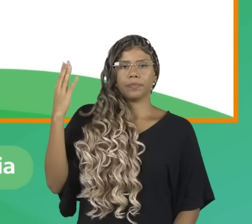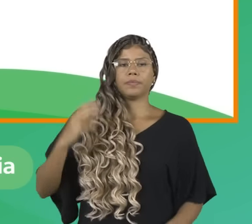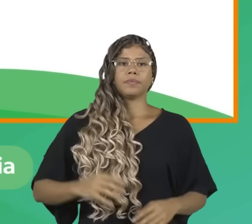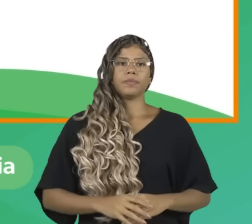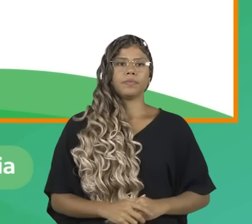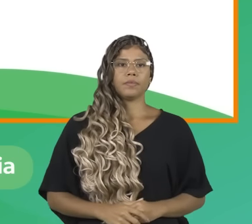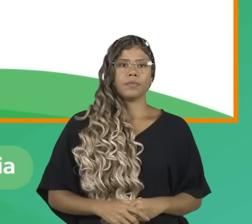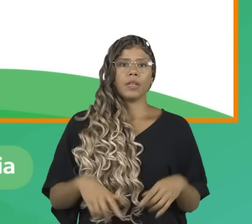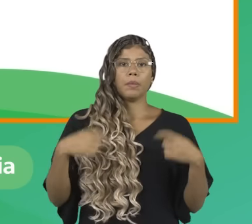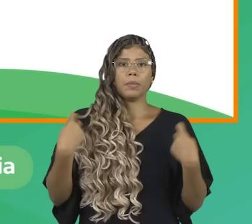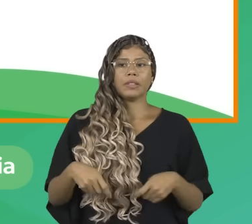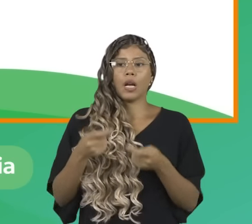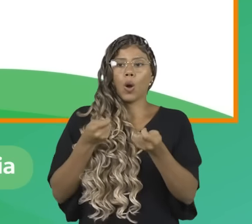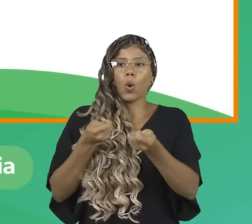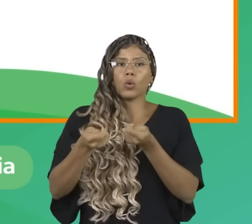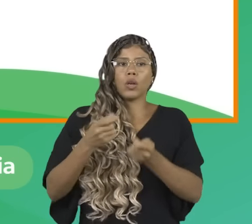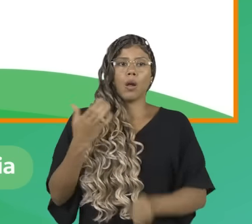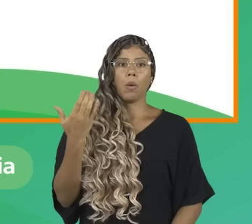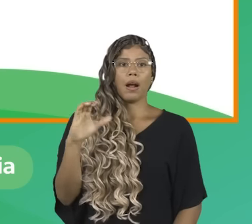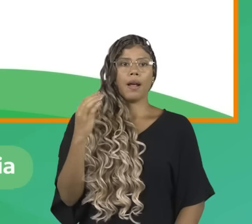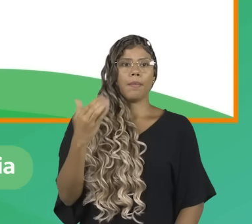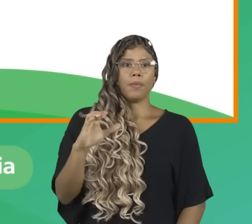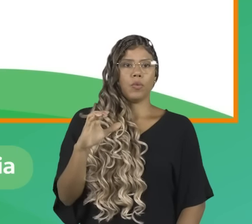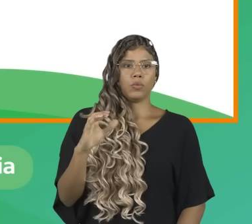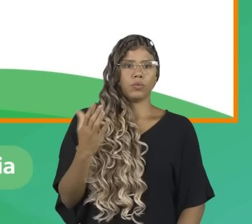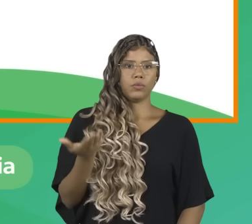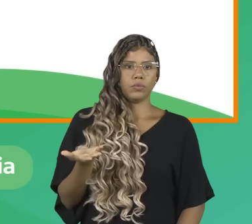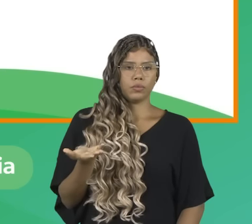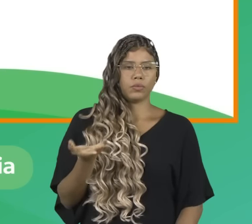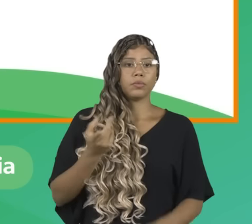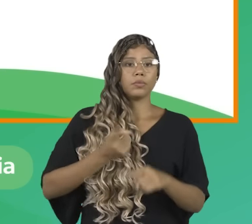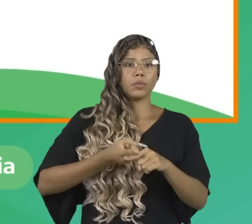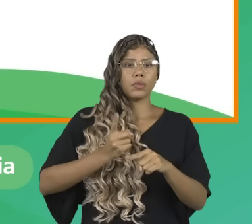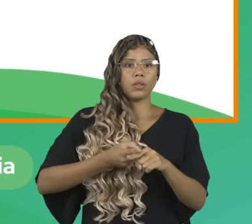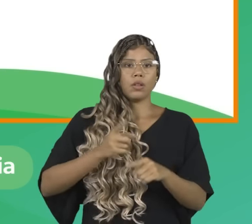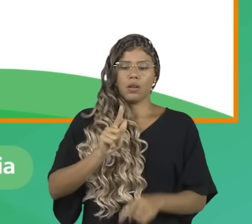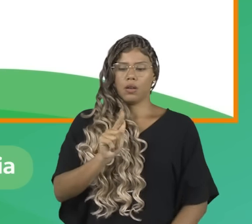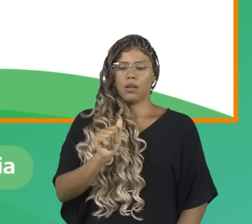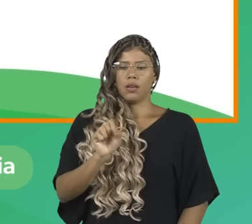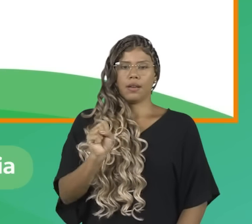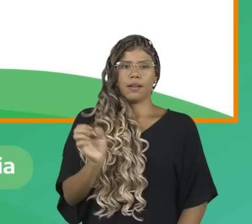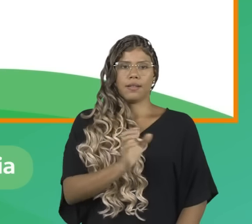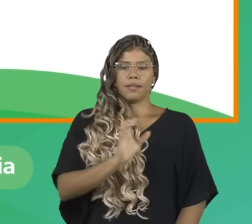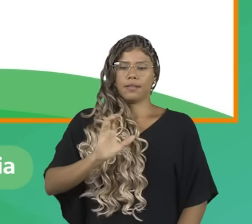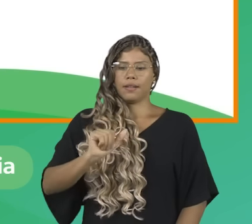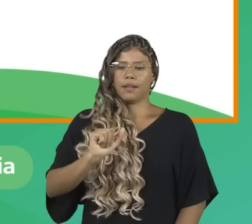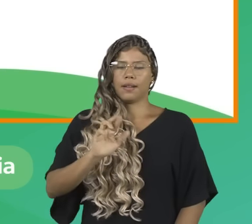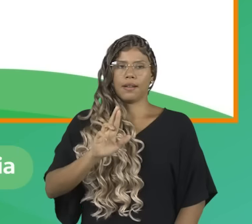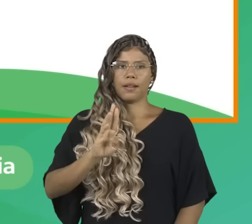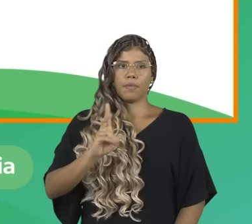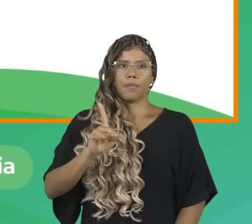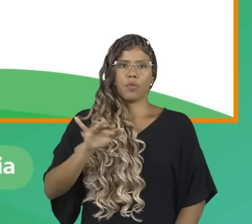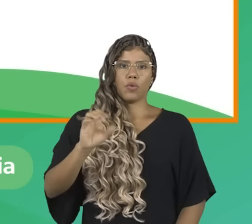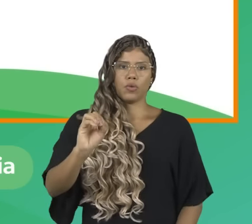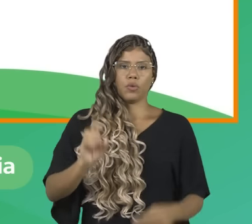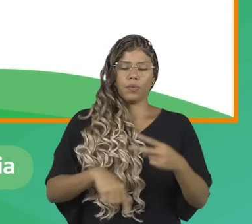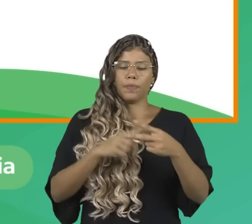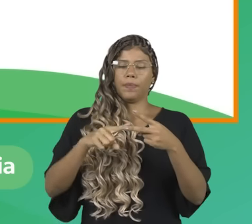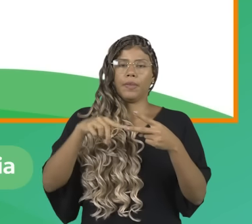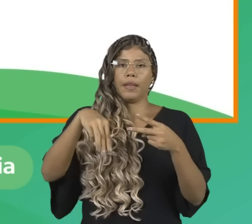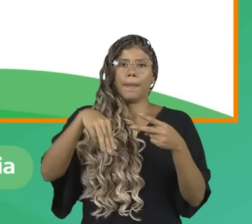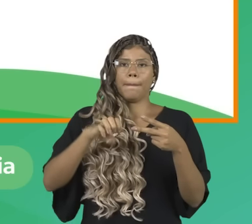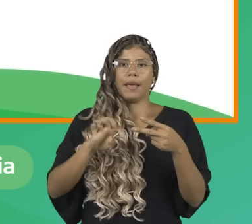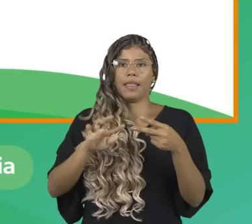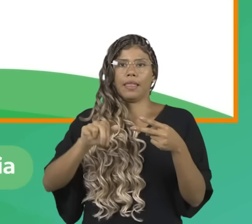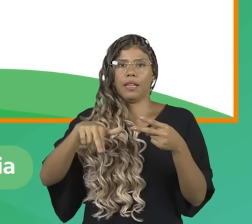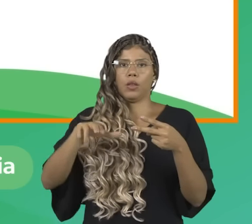e de metano. Por quê? Gás carbônico e metano, eles são dois elementos que colaboram muito com o